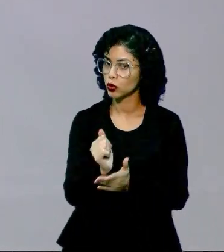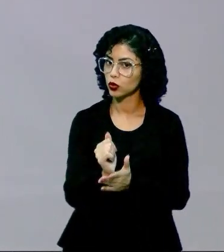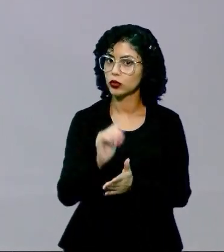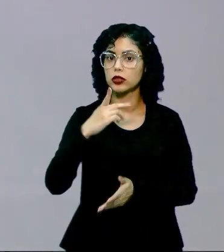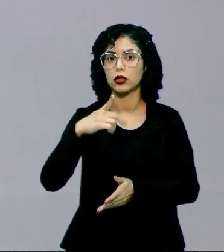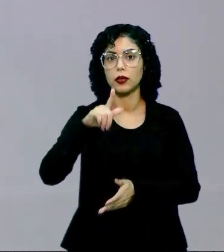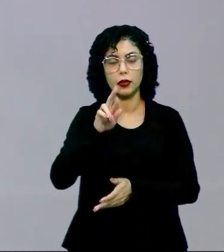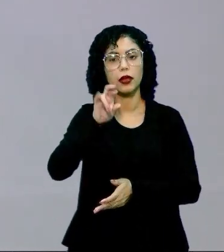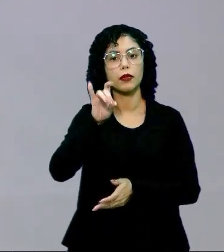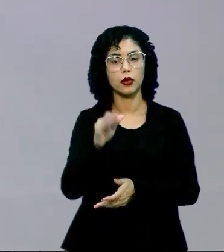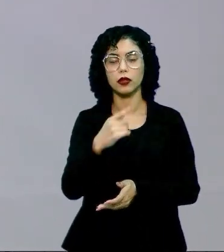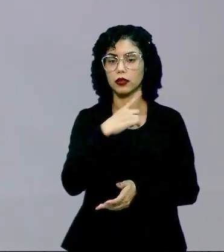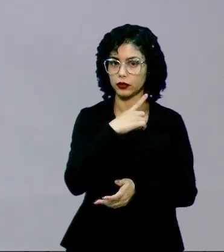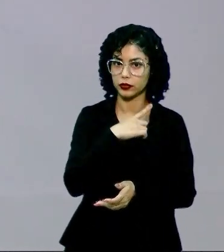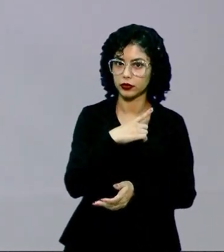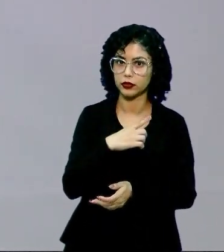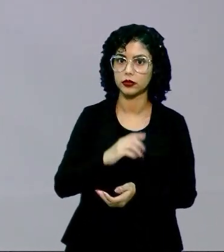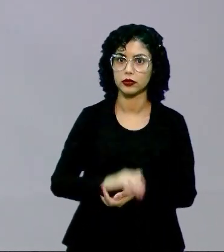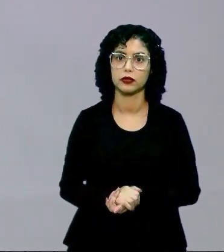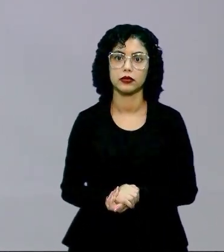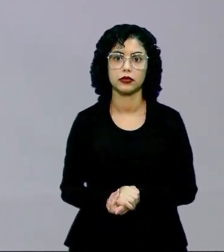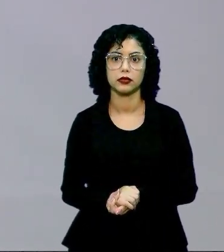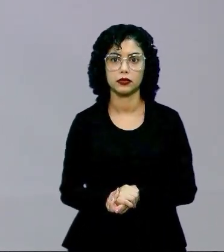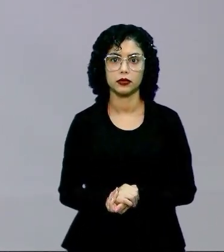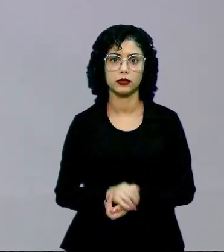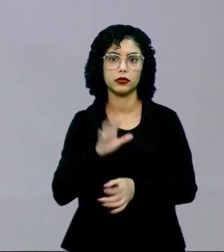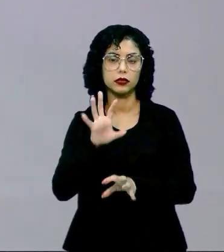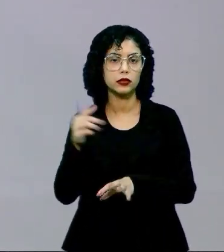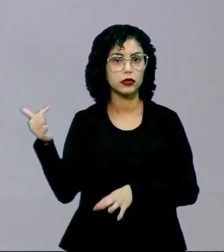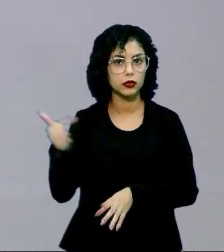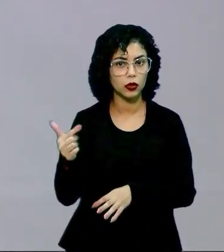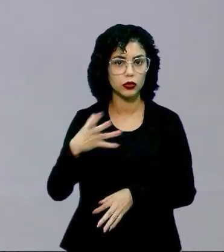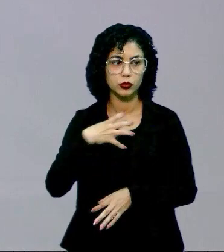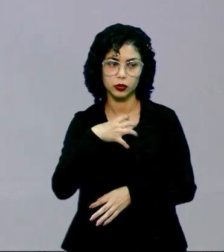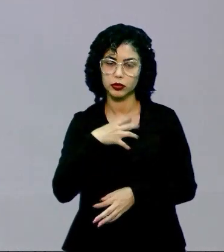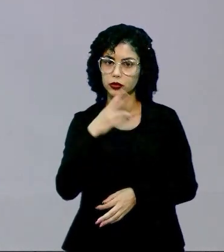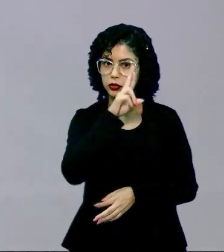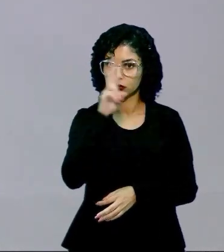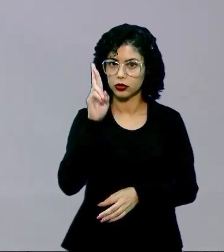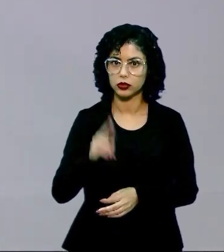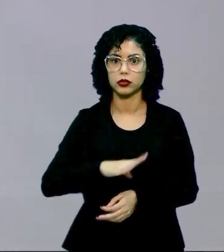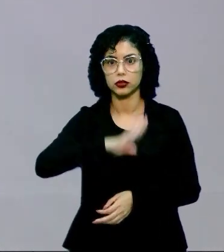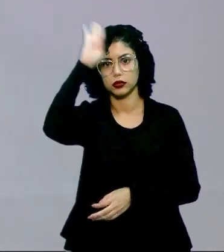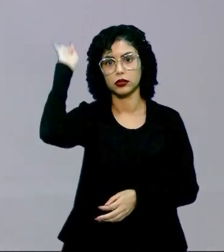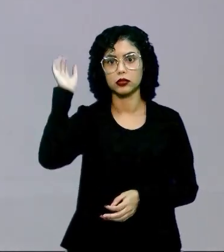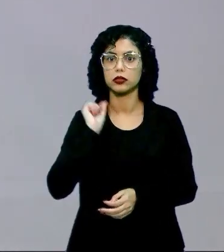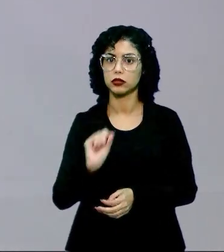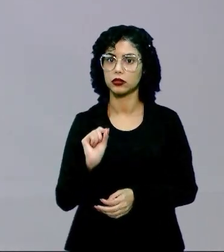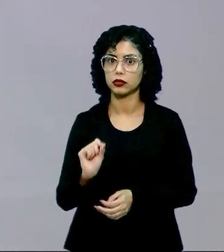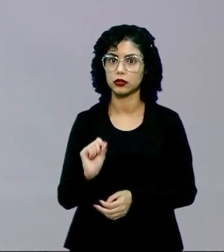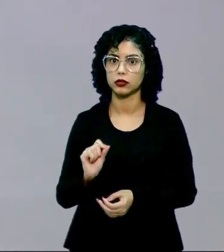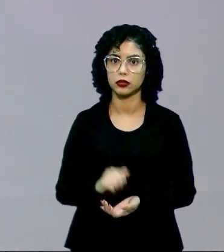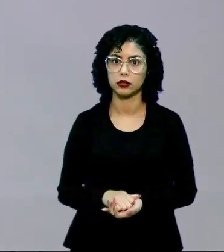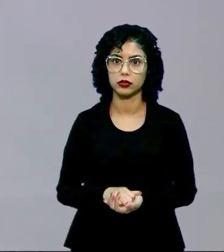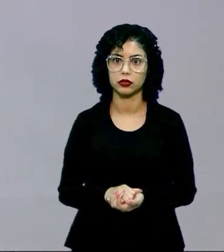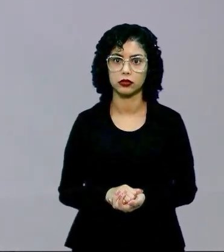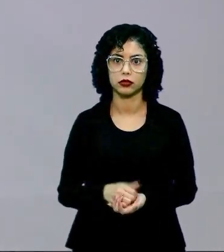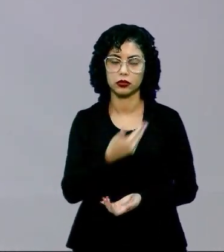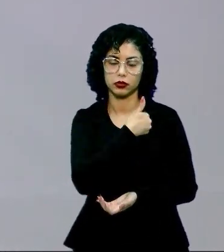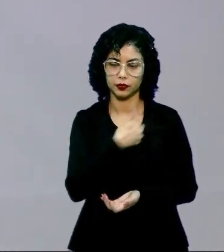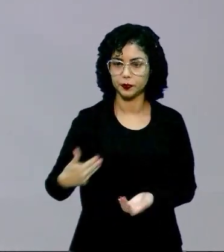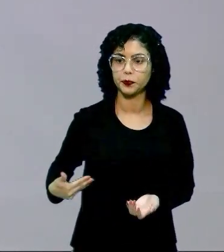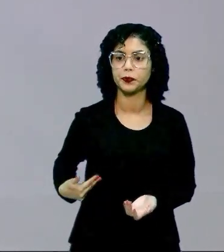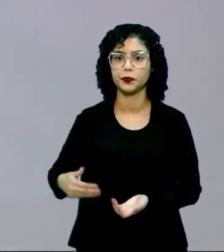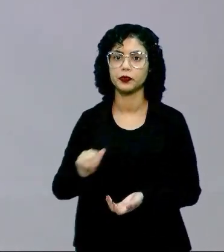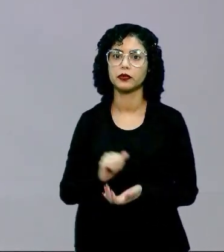os plebeus eles tiveram agora, né, nesse segundo momento da história romana, que é o quê? A